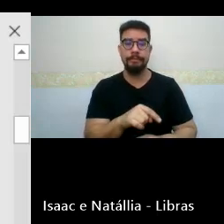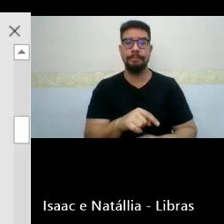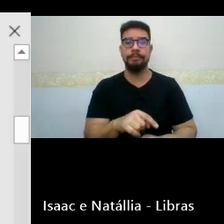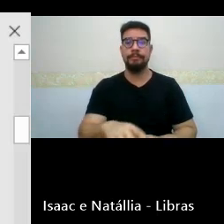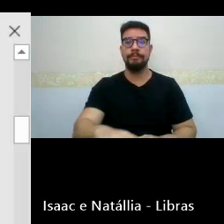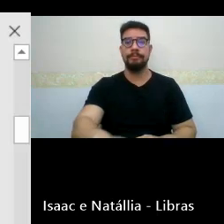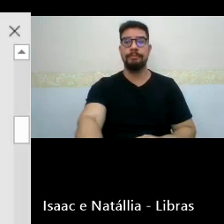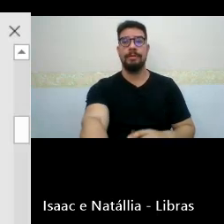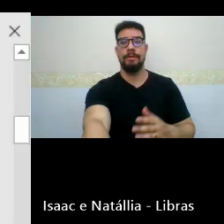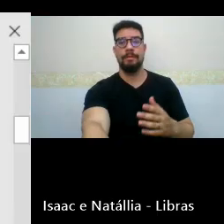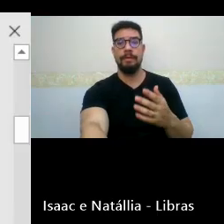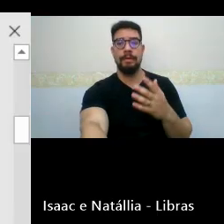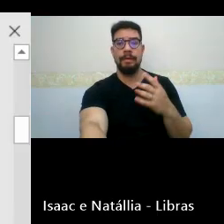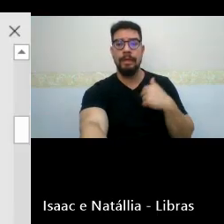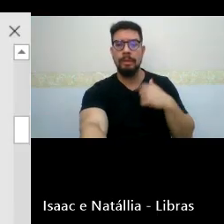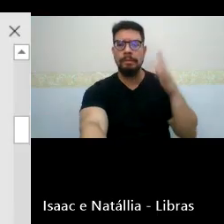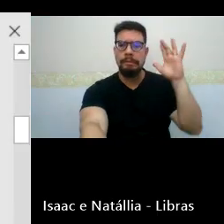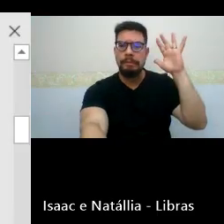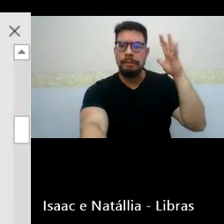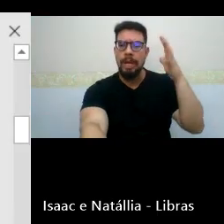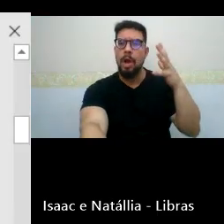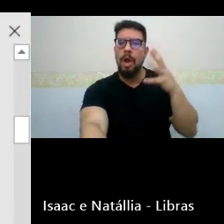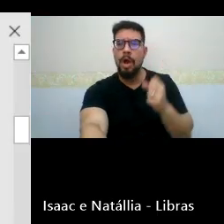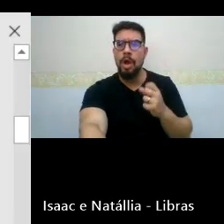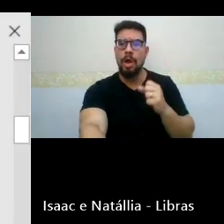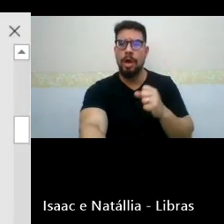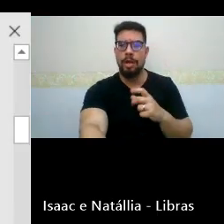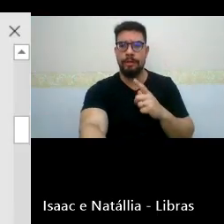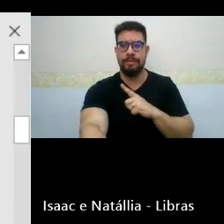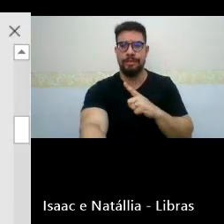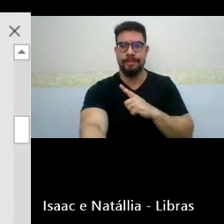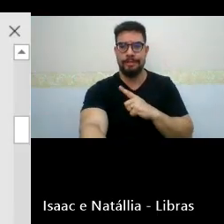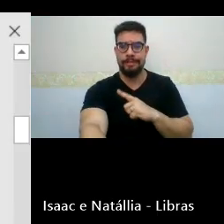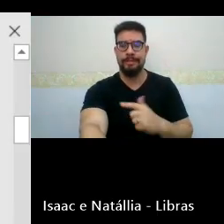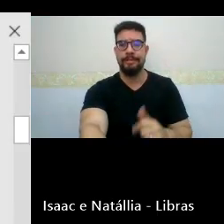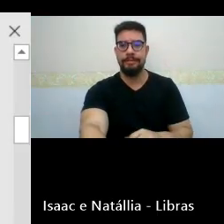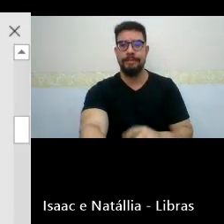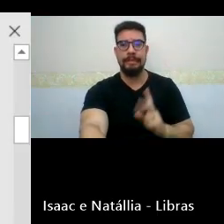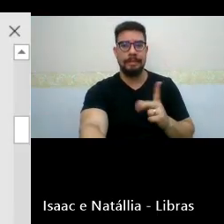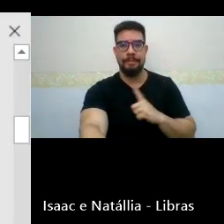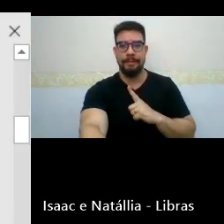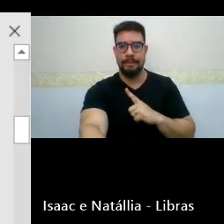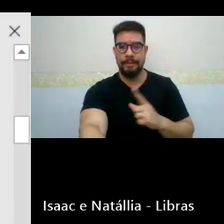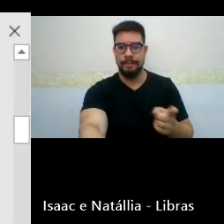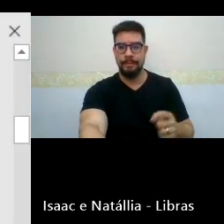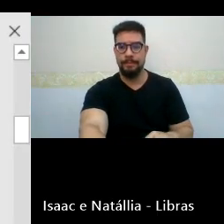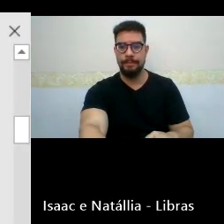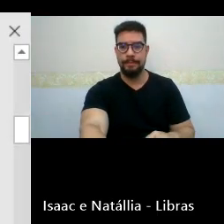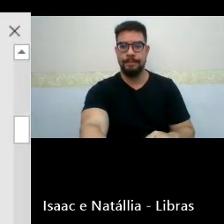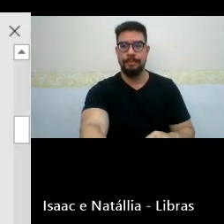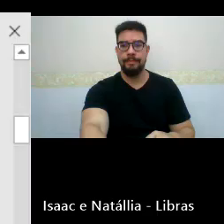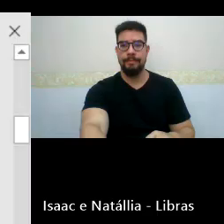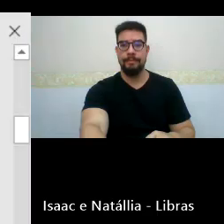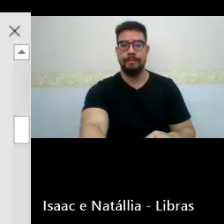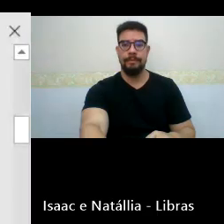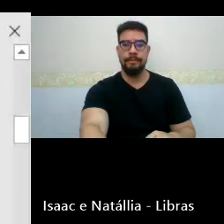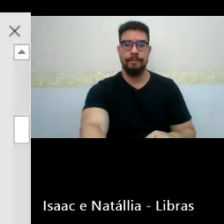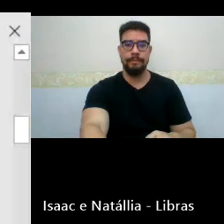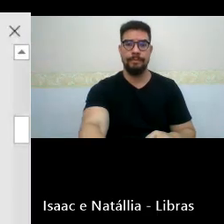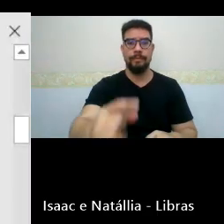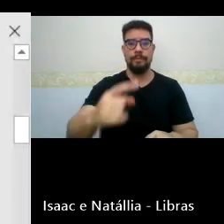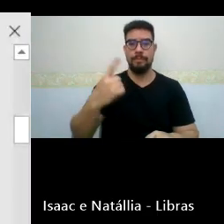que me ajuda a fazer as contas das notas de vocês, está aqui na mão, está sempre à mão aqui. Então, vamos lá, 1995 eu